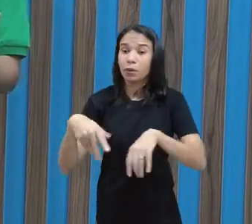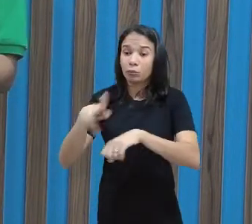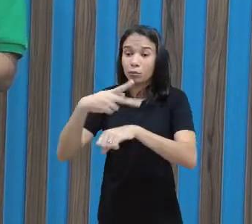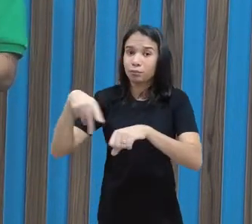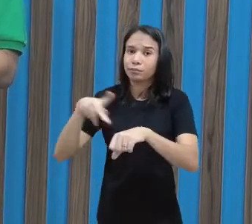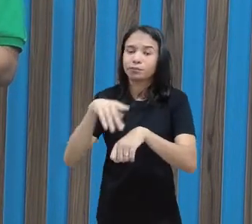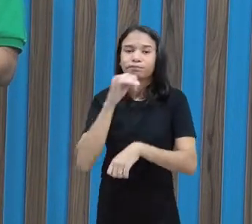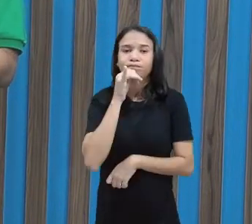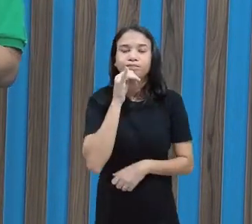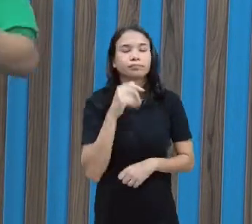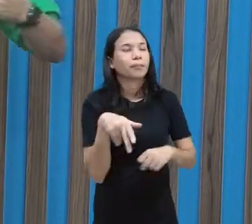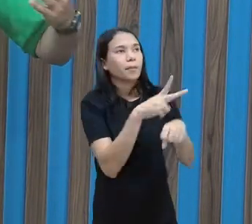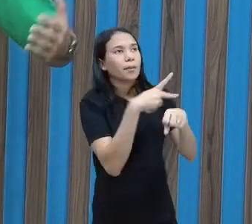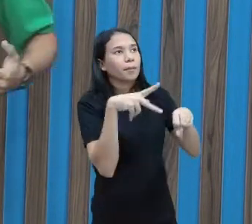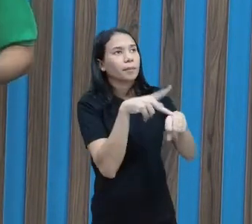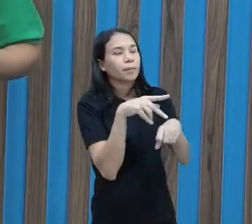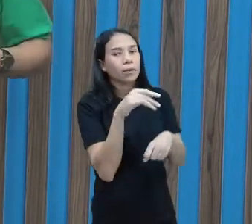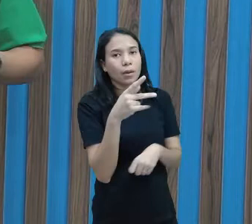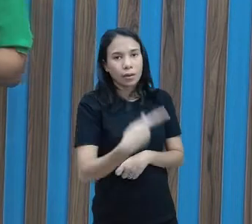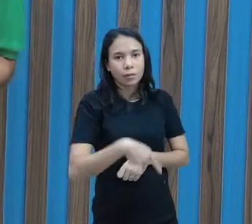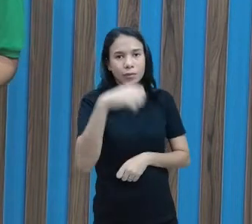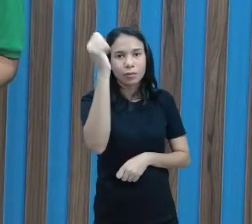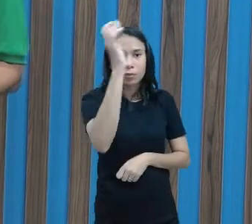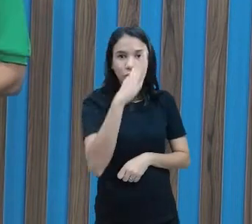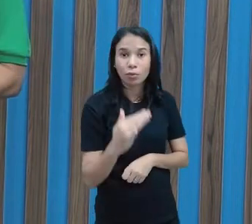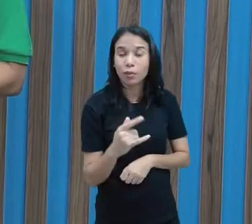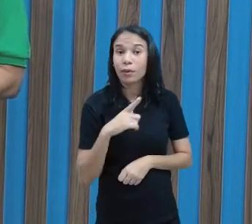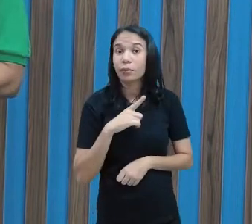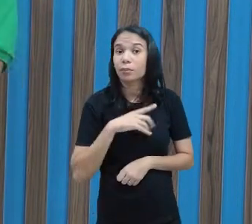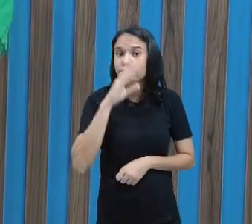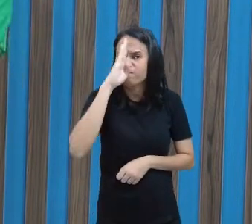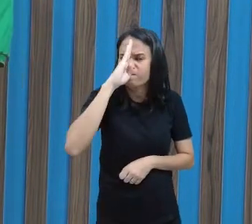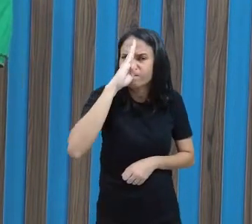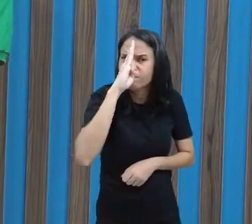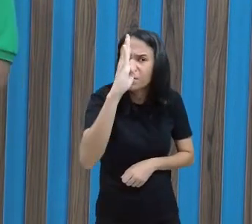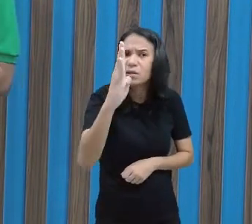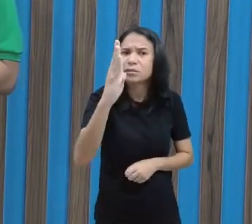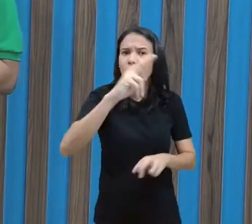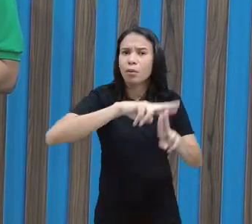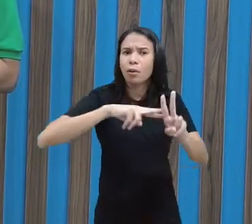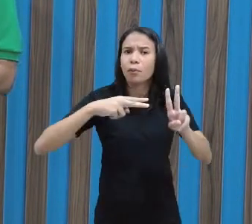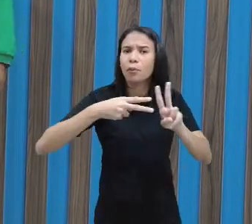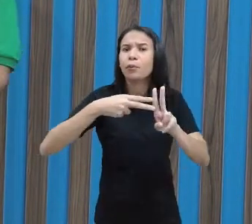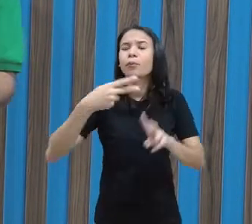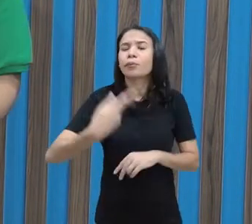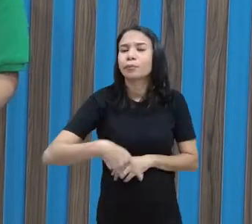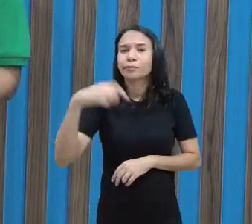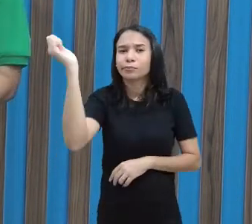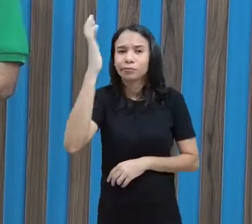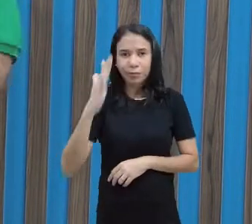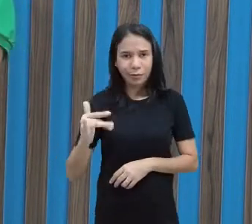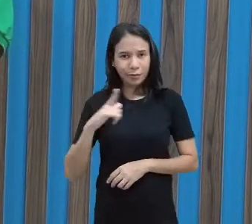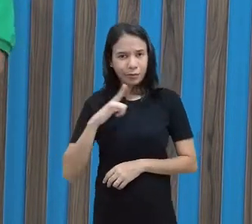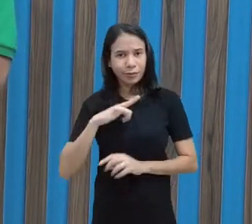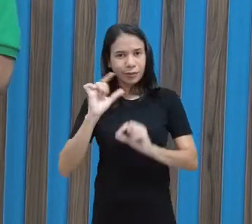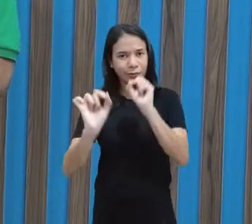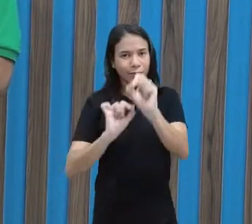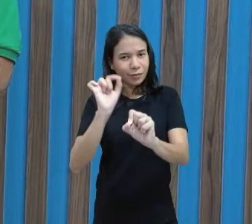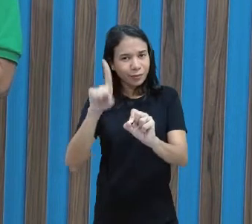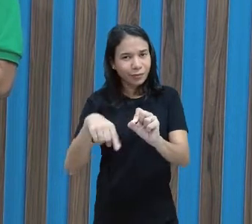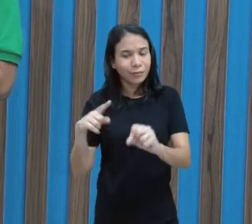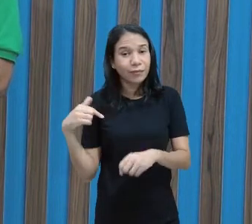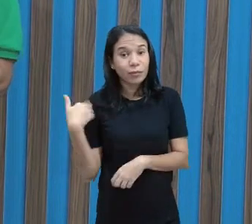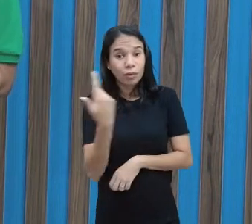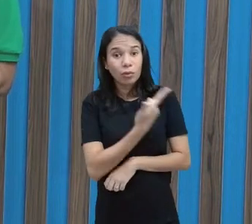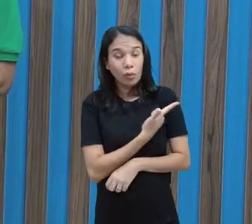tem país que, o Brasil, ele tem muito o quê? Qual é o principal recurso brasileiro? Né? Atualmente tem sido